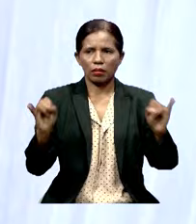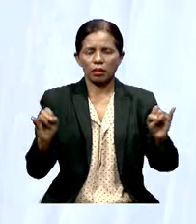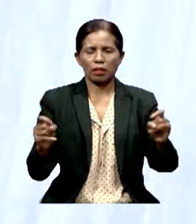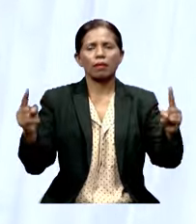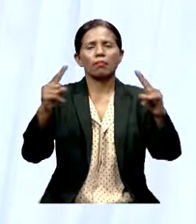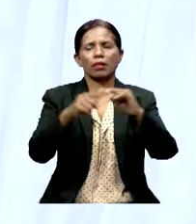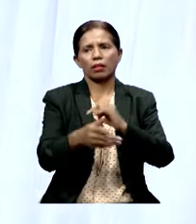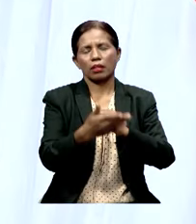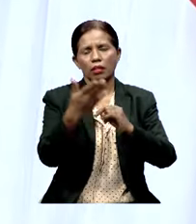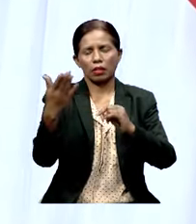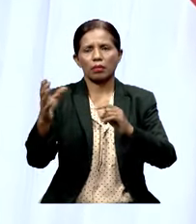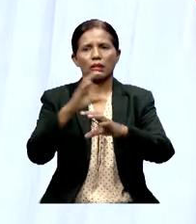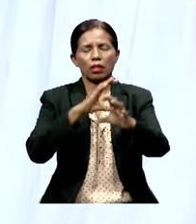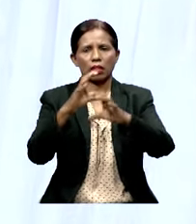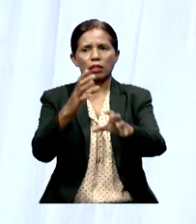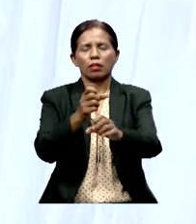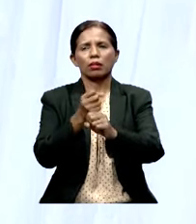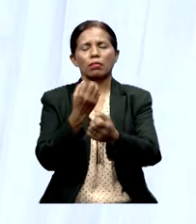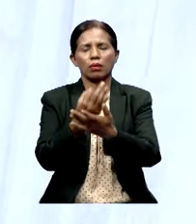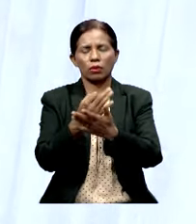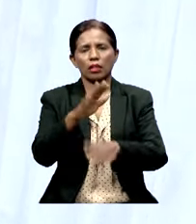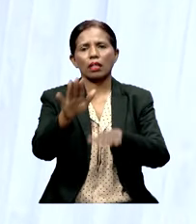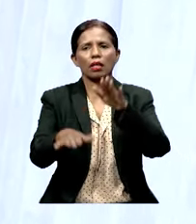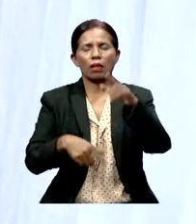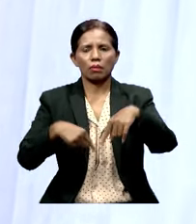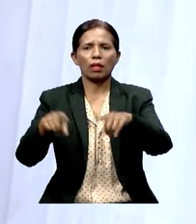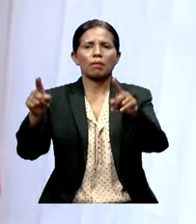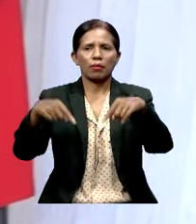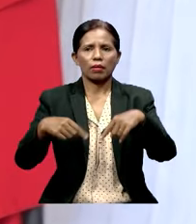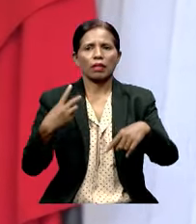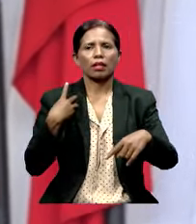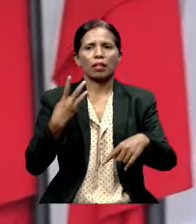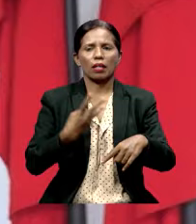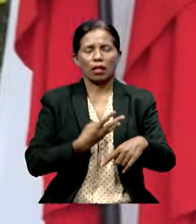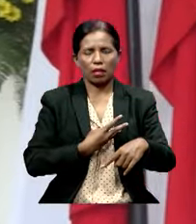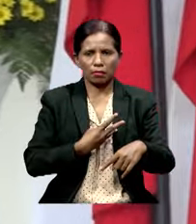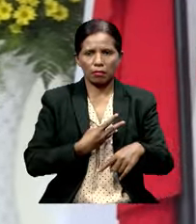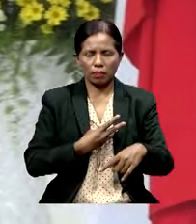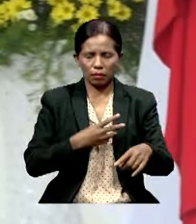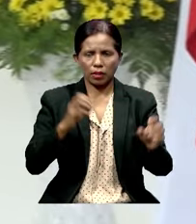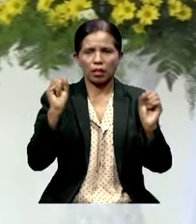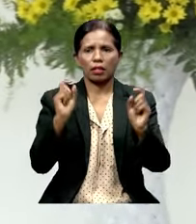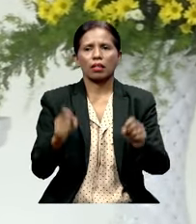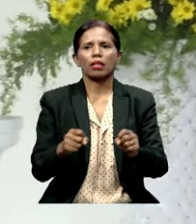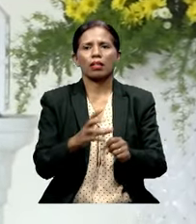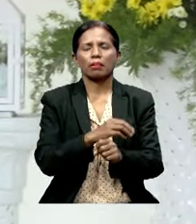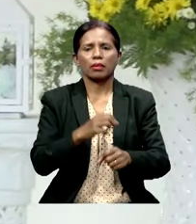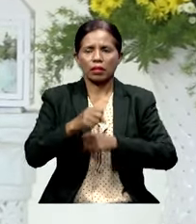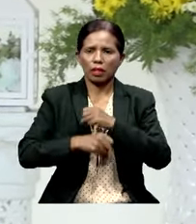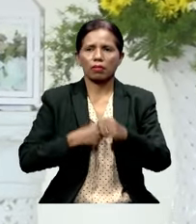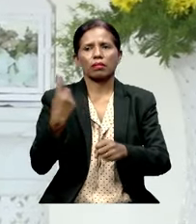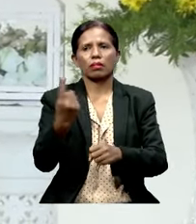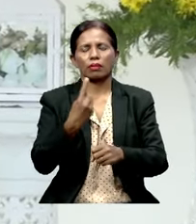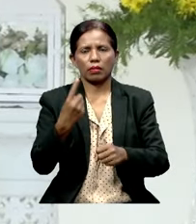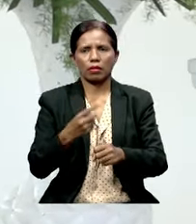Iminevé, Sacreta, Simoosa, Lavala, Amai, Ami. Vamos rendir manos, ter-nos ela,